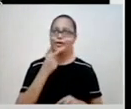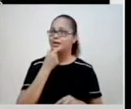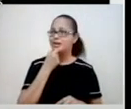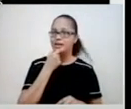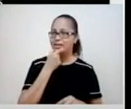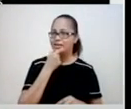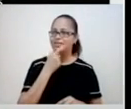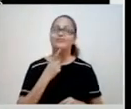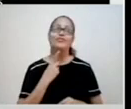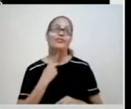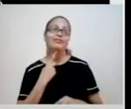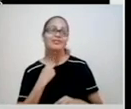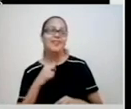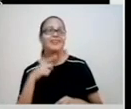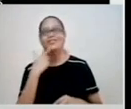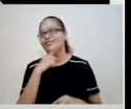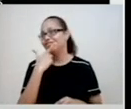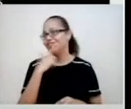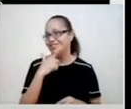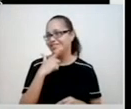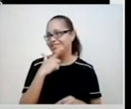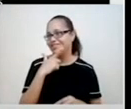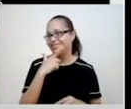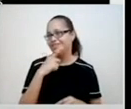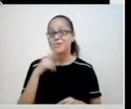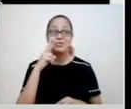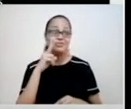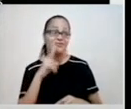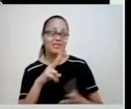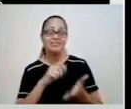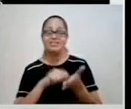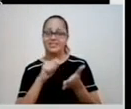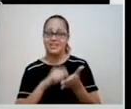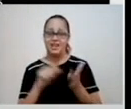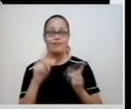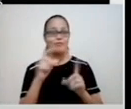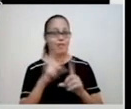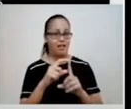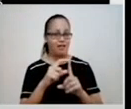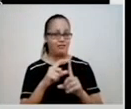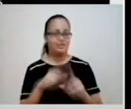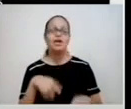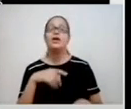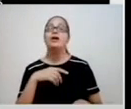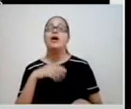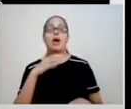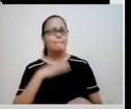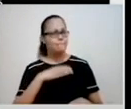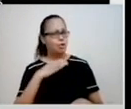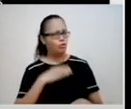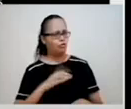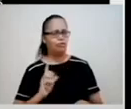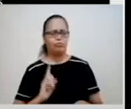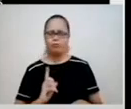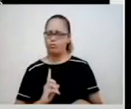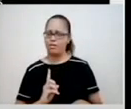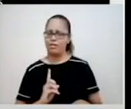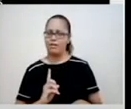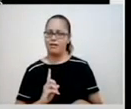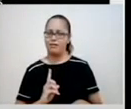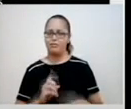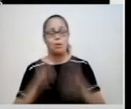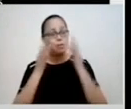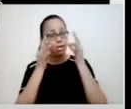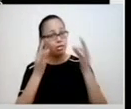até vontade de rir quando a gente descobre como é que escreve algumas palavras. Em português, não. É só